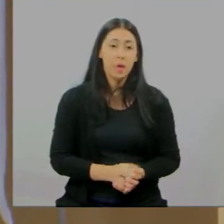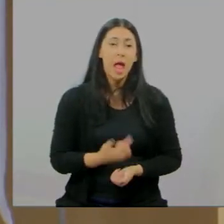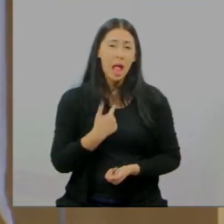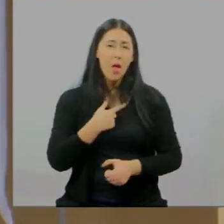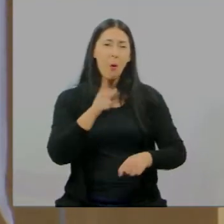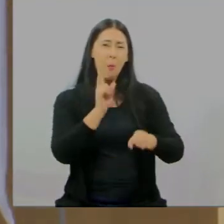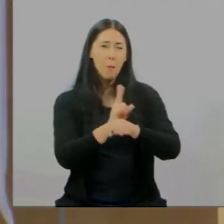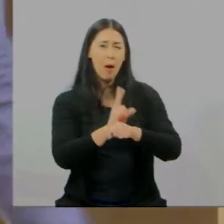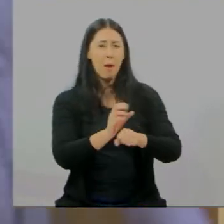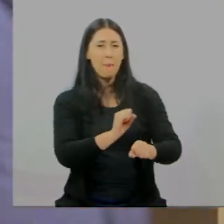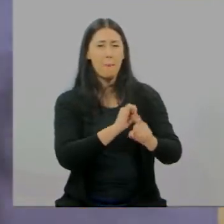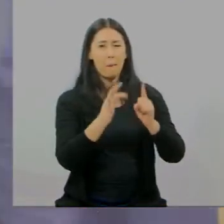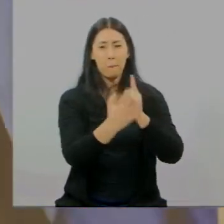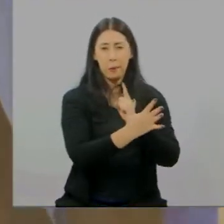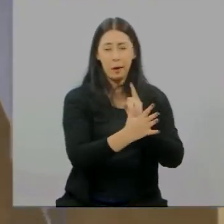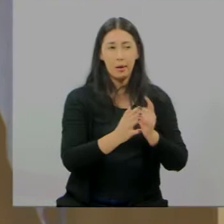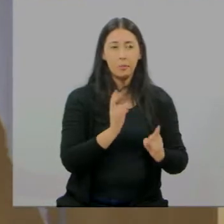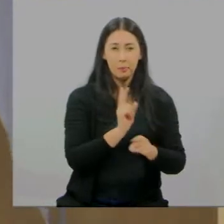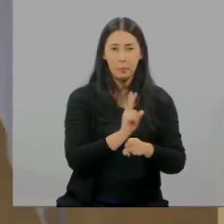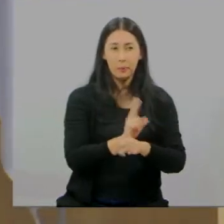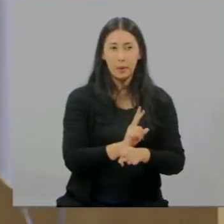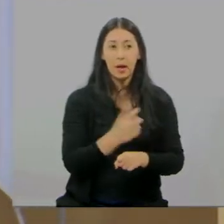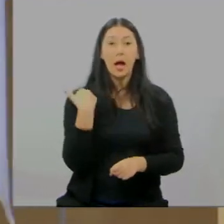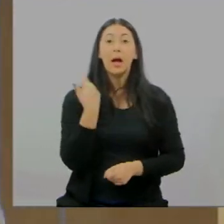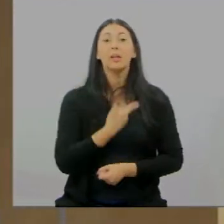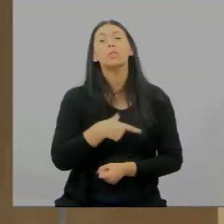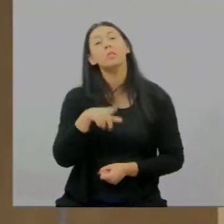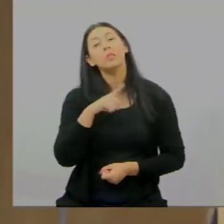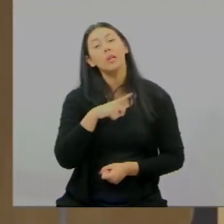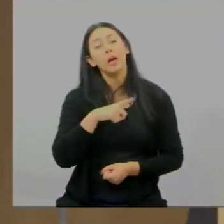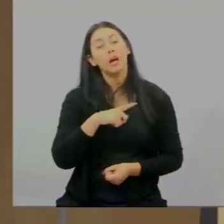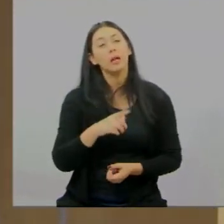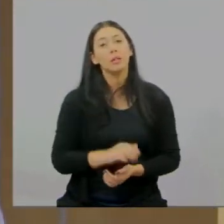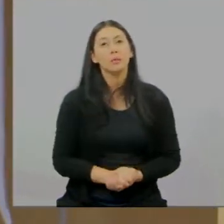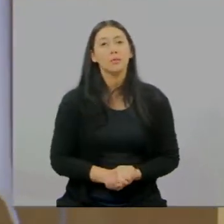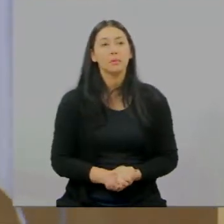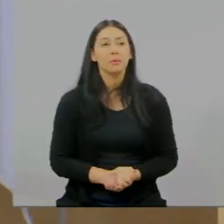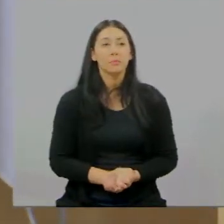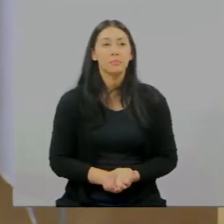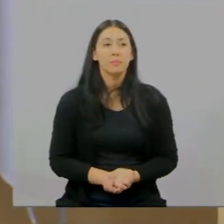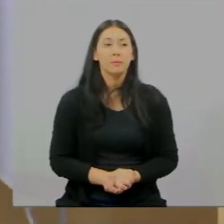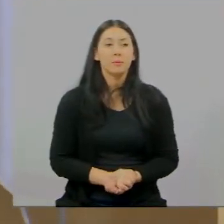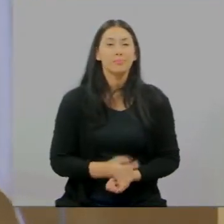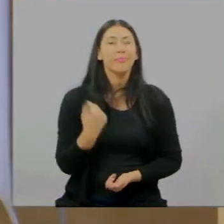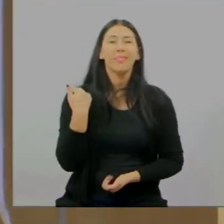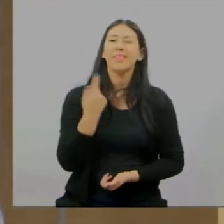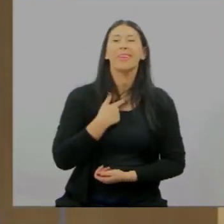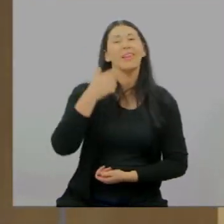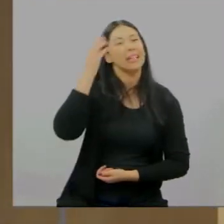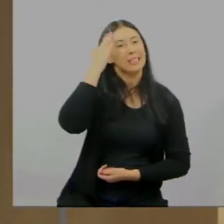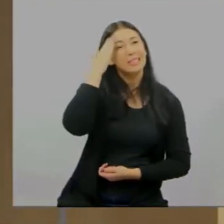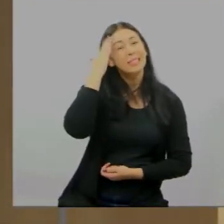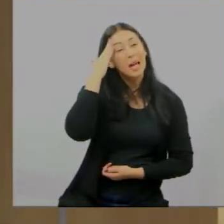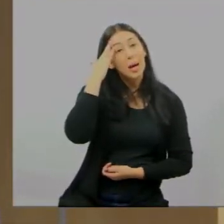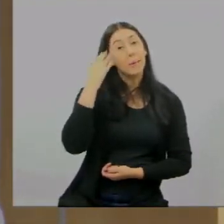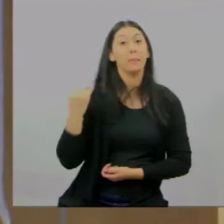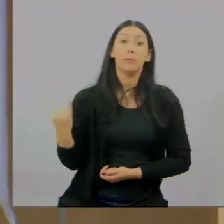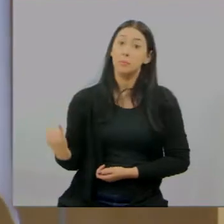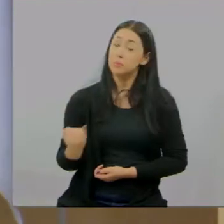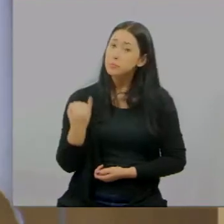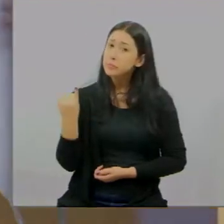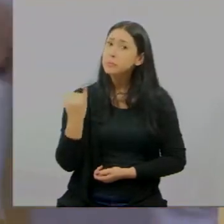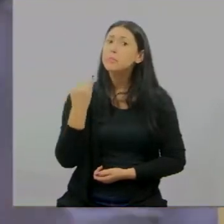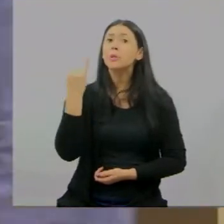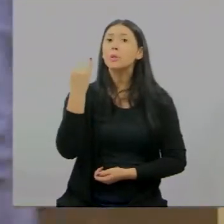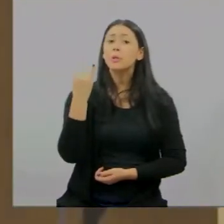social, a gente tem por dádiva. E também a gente sabe a grandeza que é